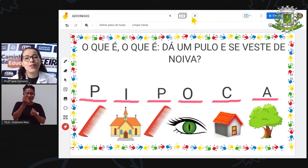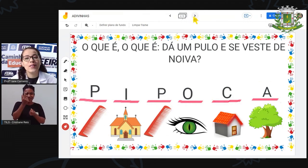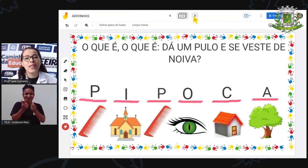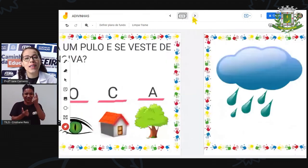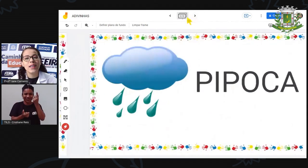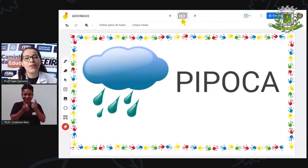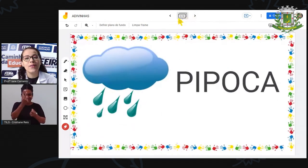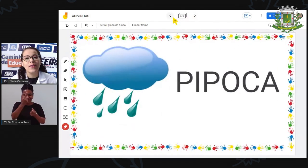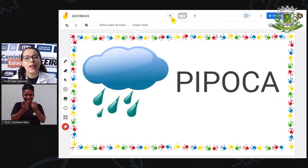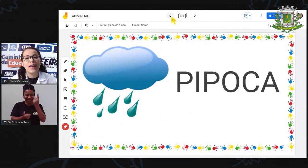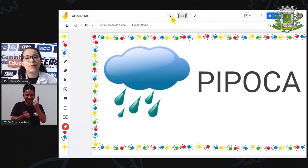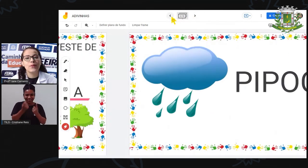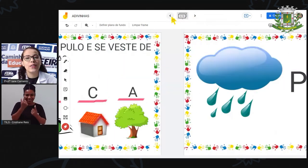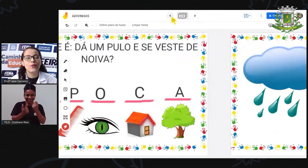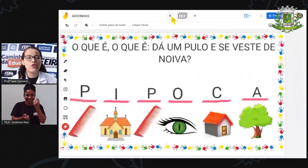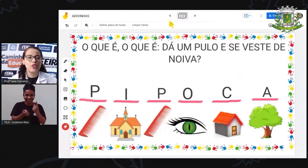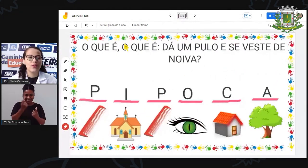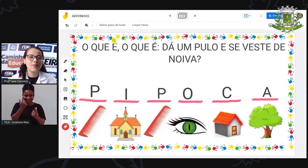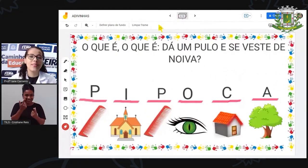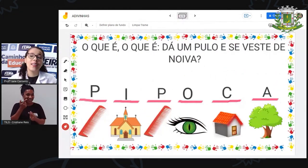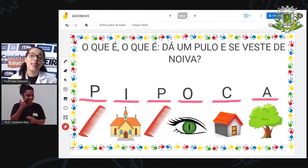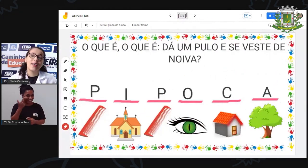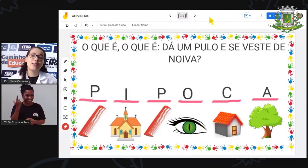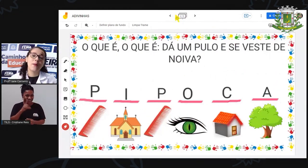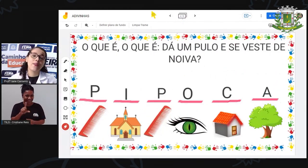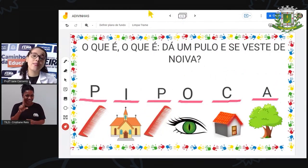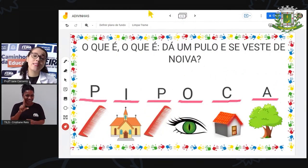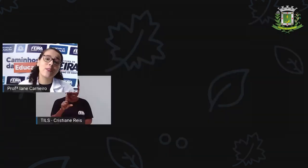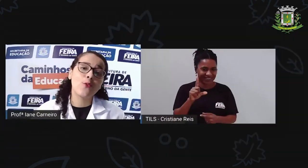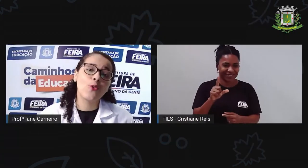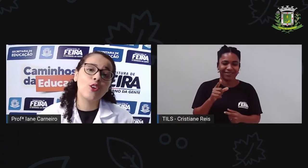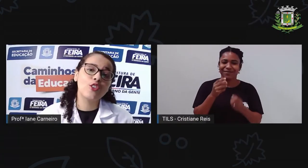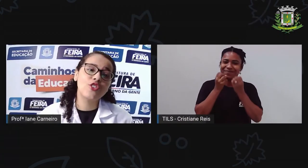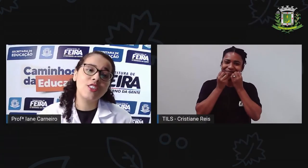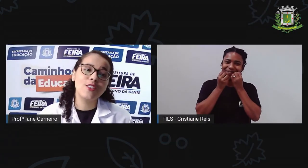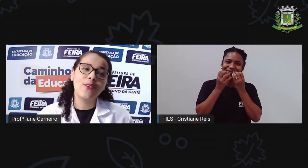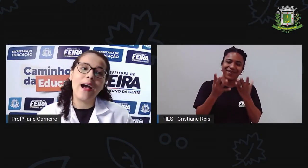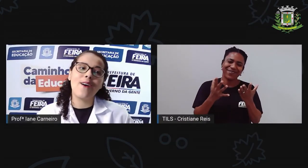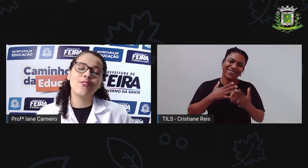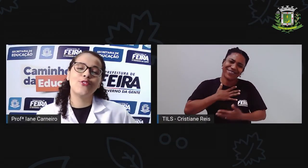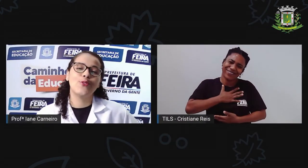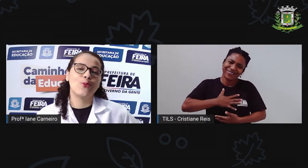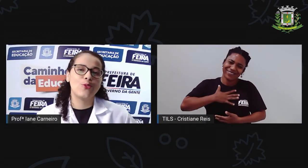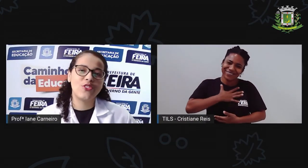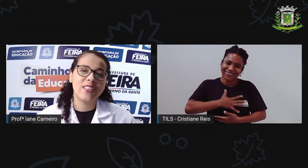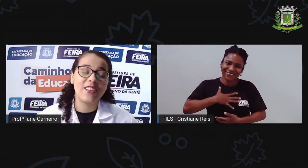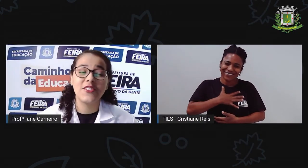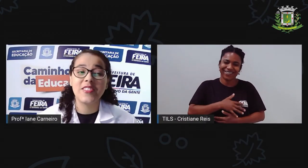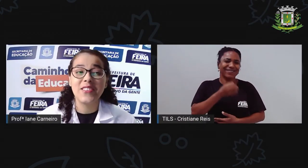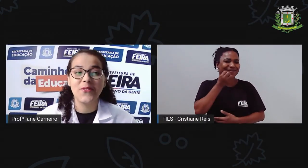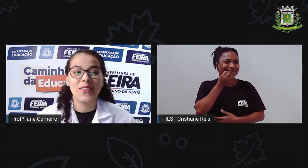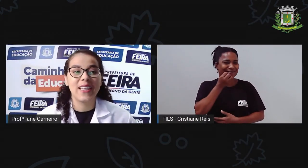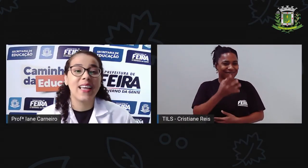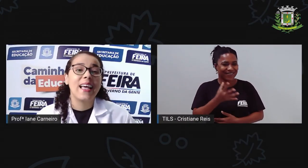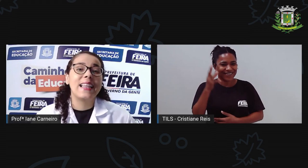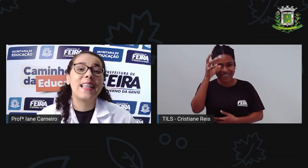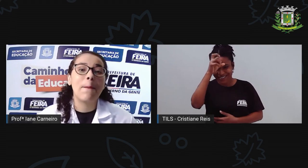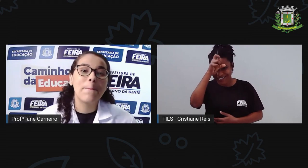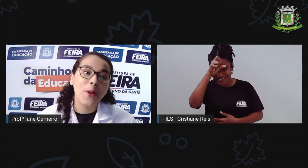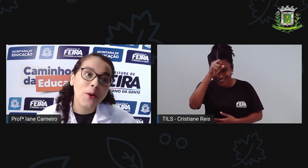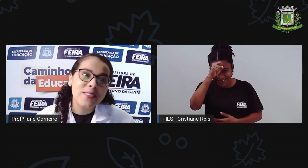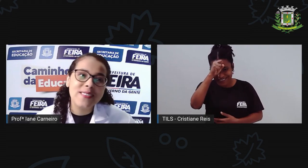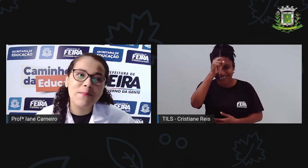Vocês conseguiram responder tudinho? Espero que vocês tenham curtido a aula de hoje. A gente se vê